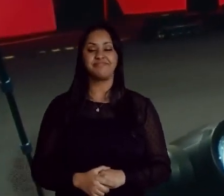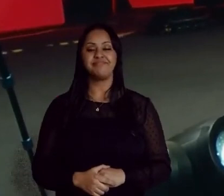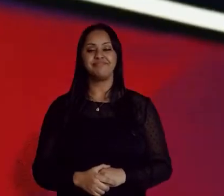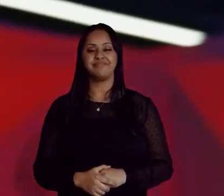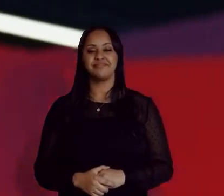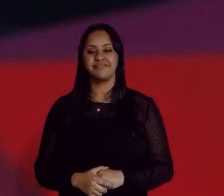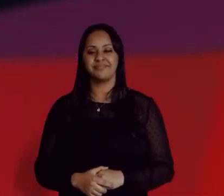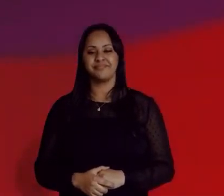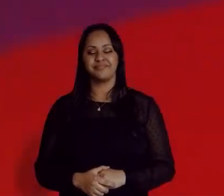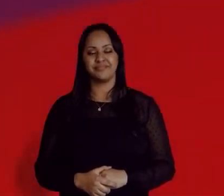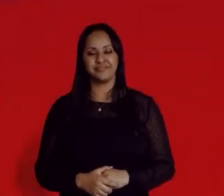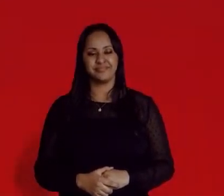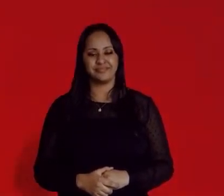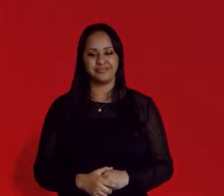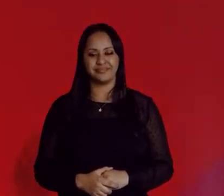Manda, minha filha.